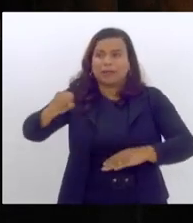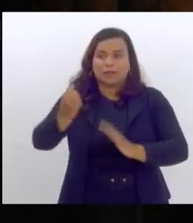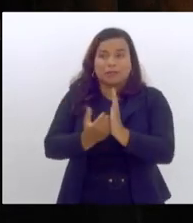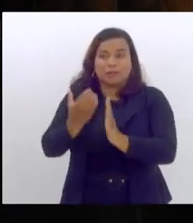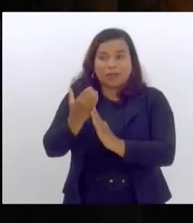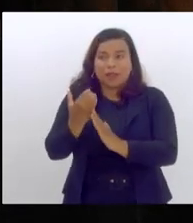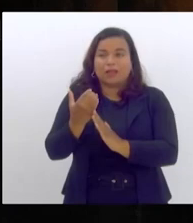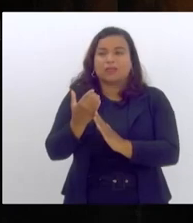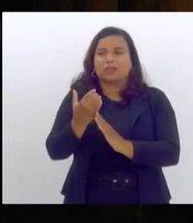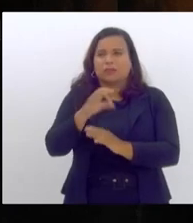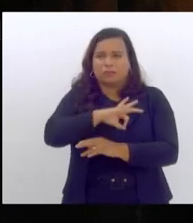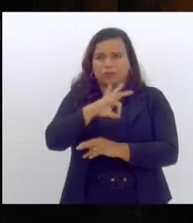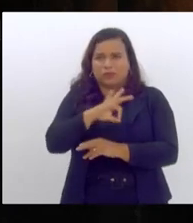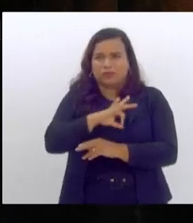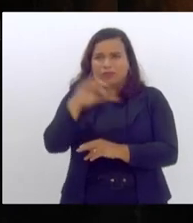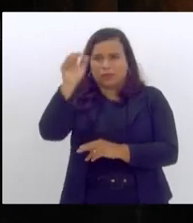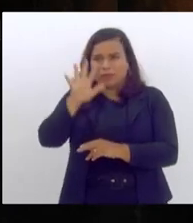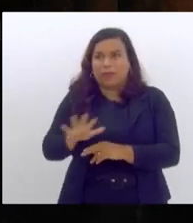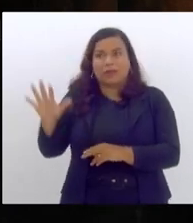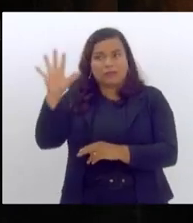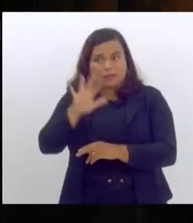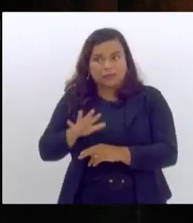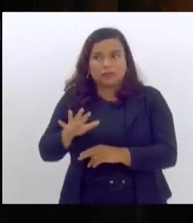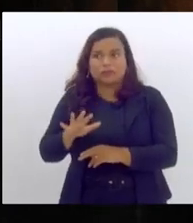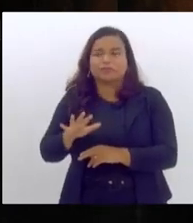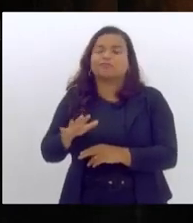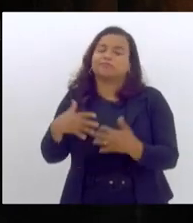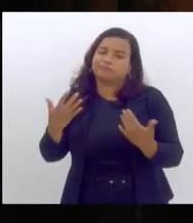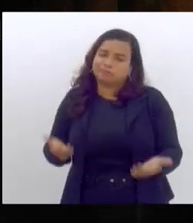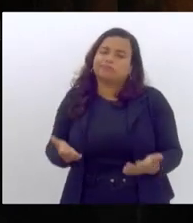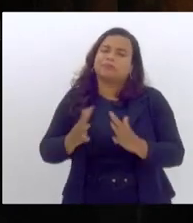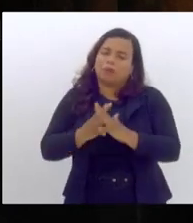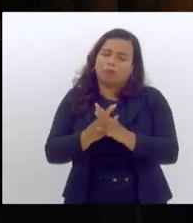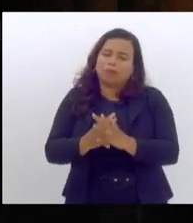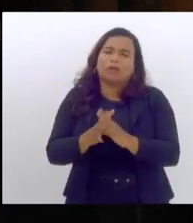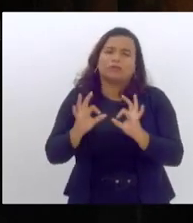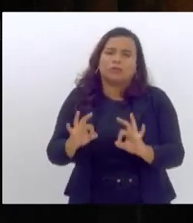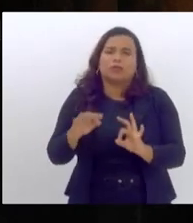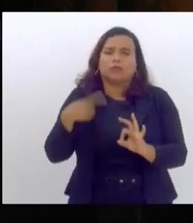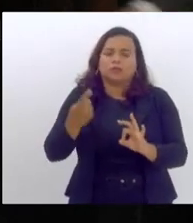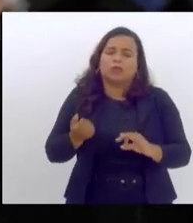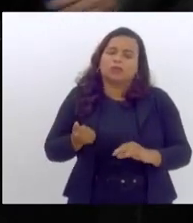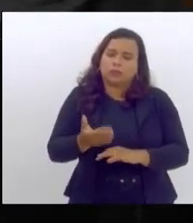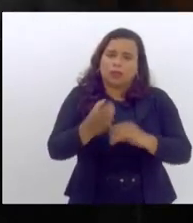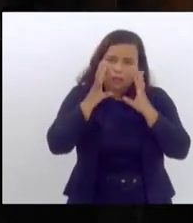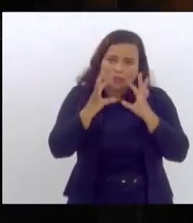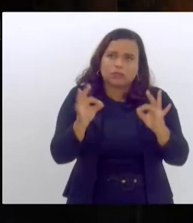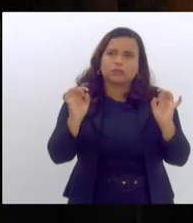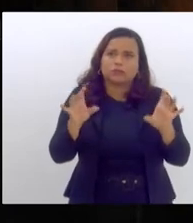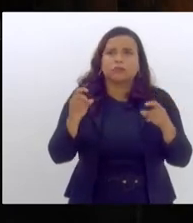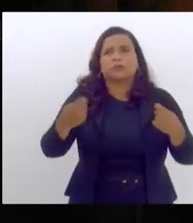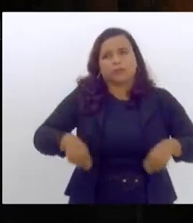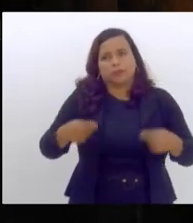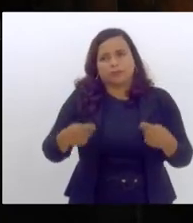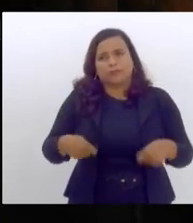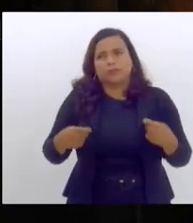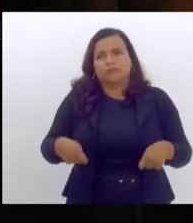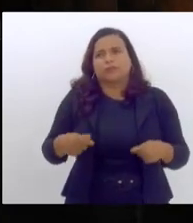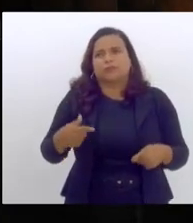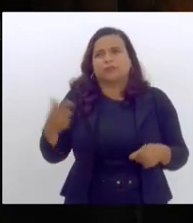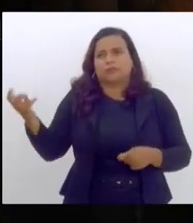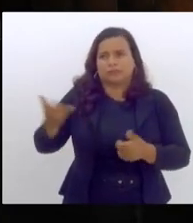no Brasil, se pá no mundo, deve ser bem complicado. Então, eu acho que a gente deveria dar uma atenção especial a isso. Eu